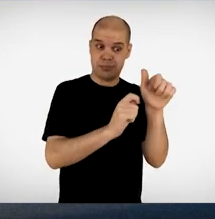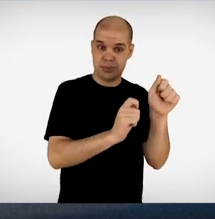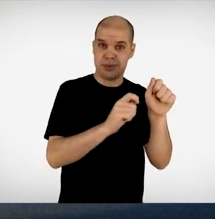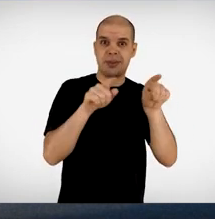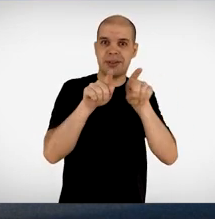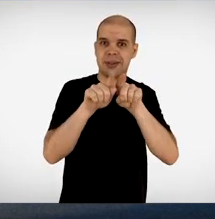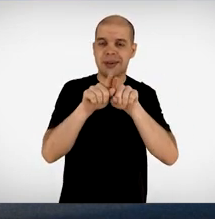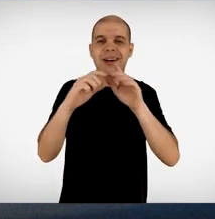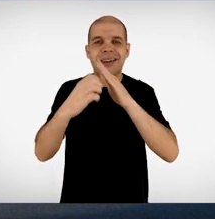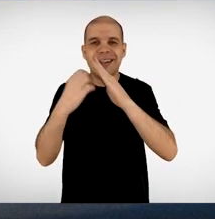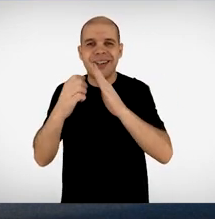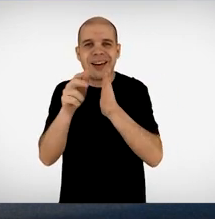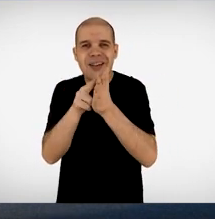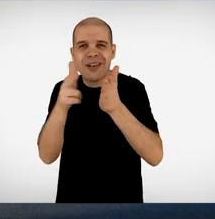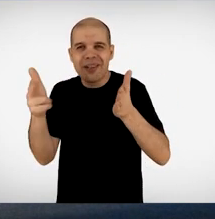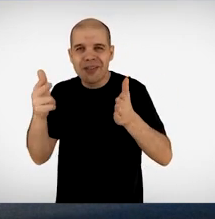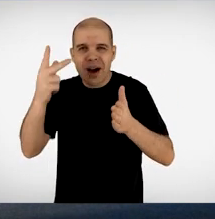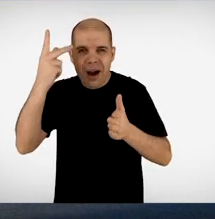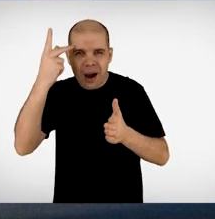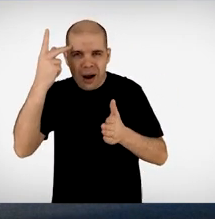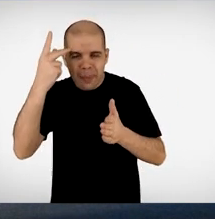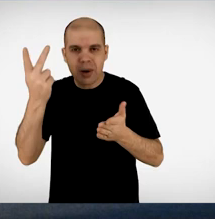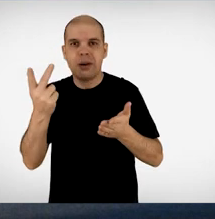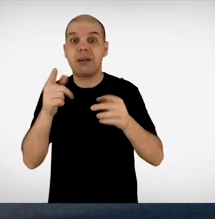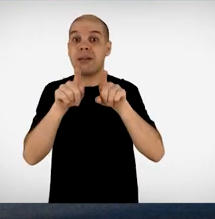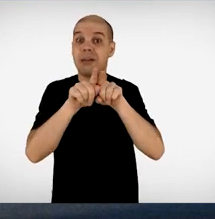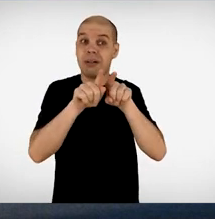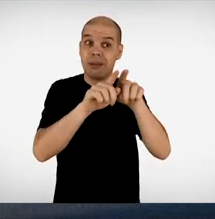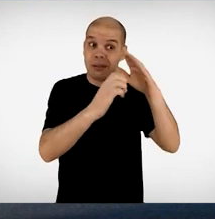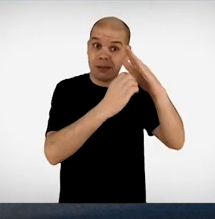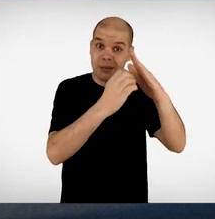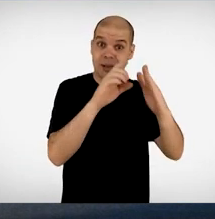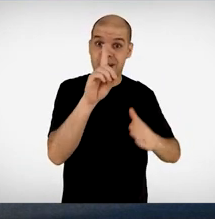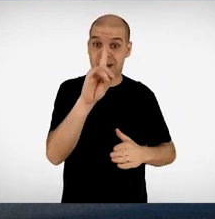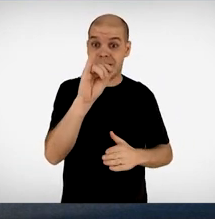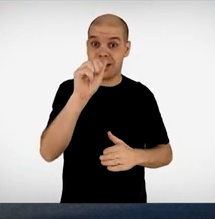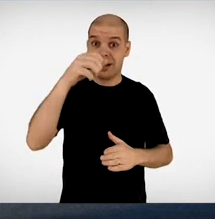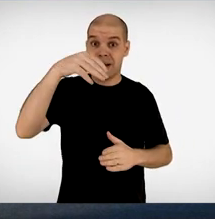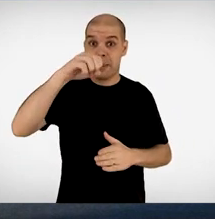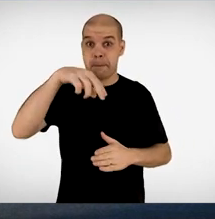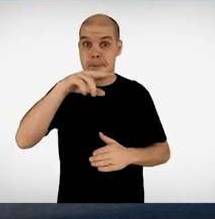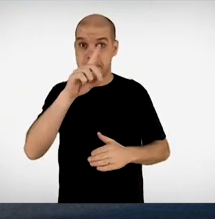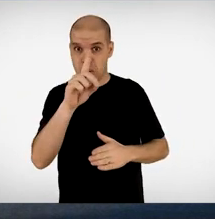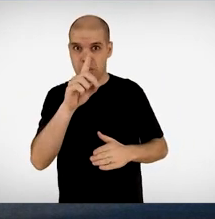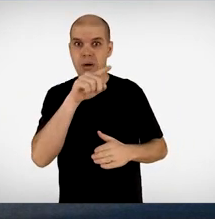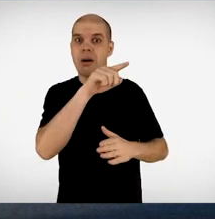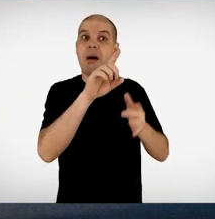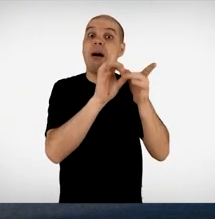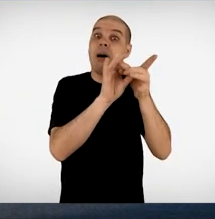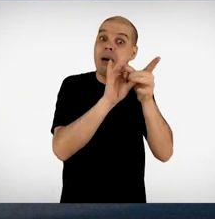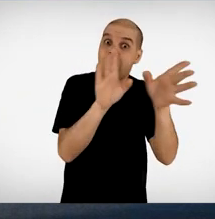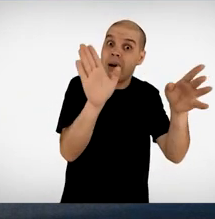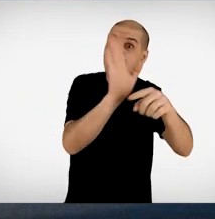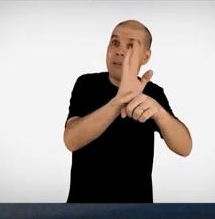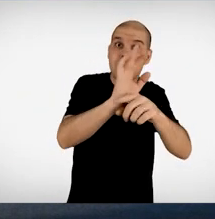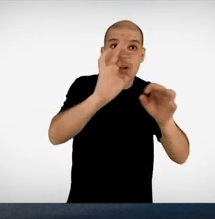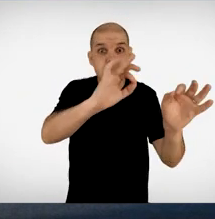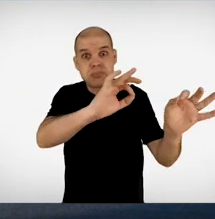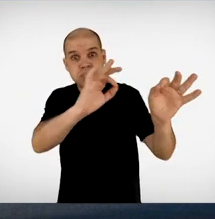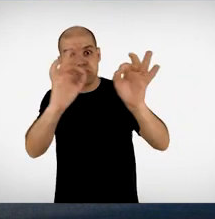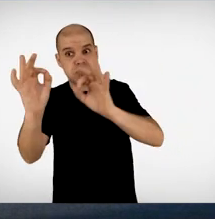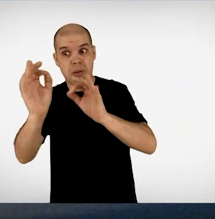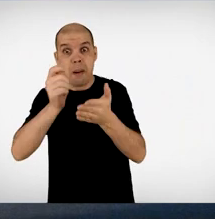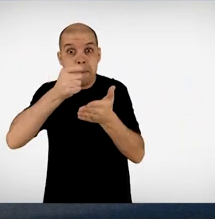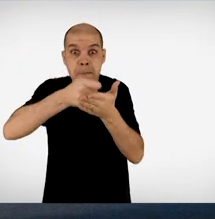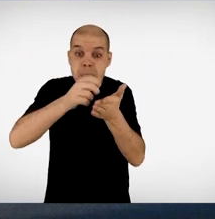ao MIS, à Folha de São Paulo, também à Diamond Filmes, que cedeu a cópia do